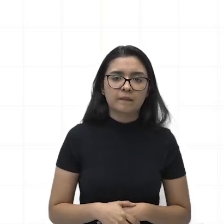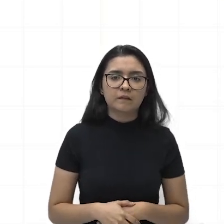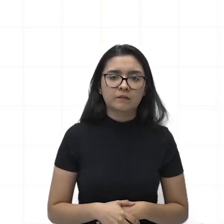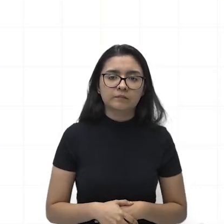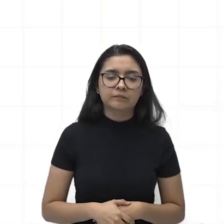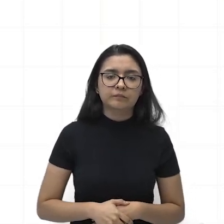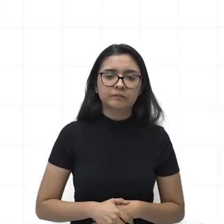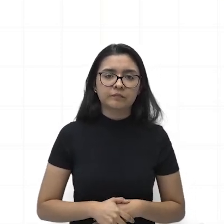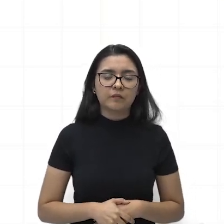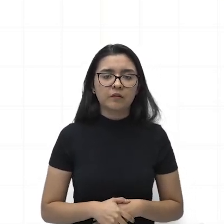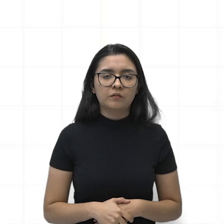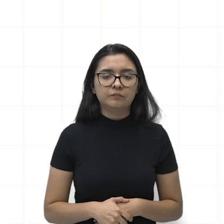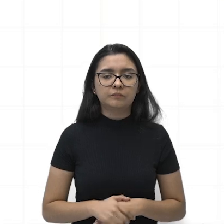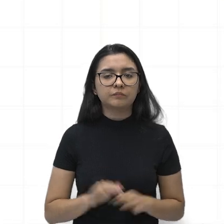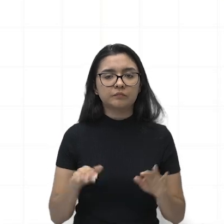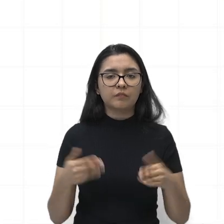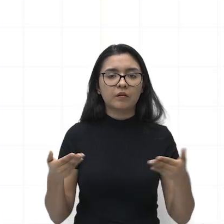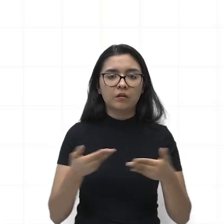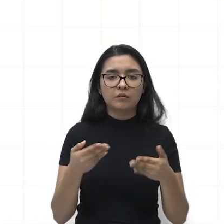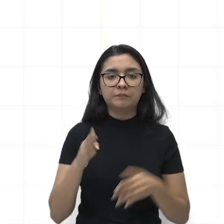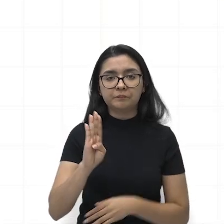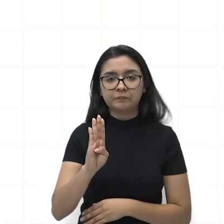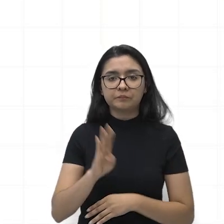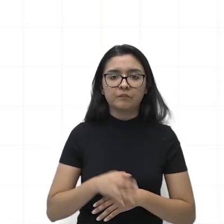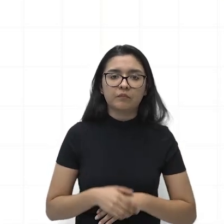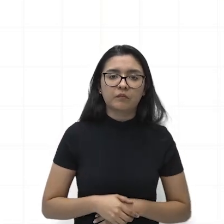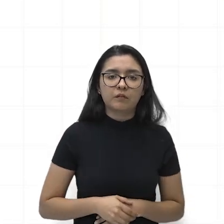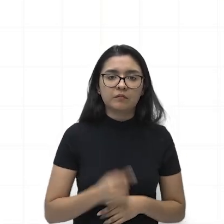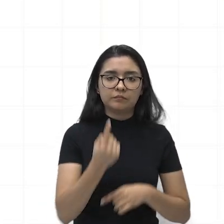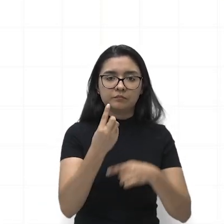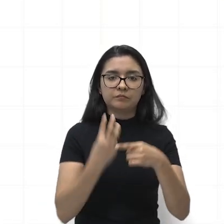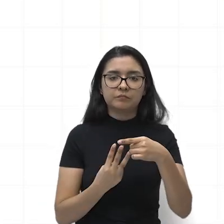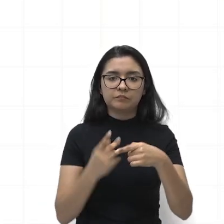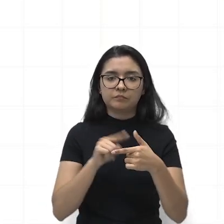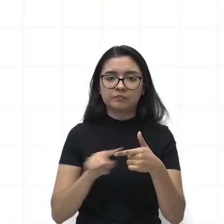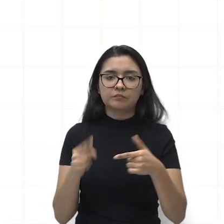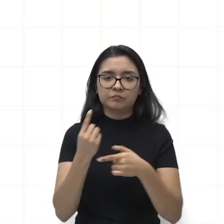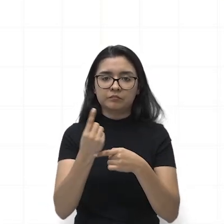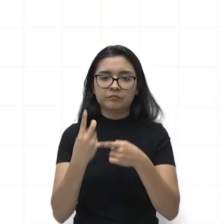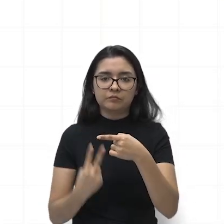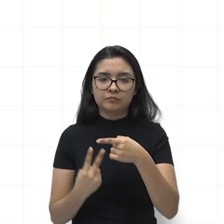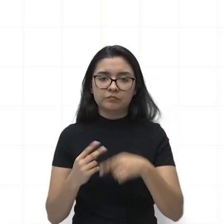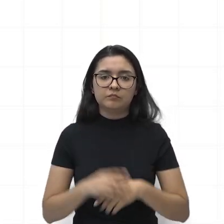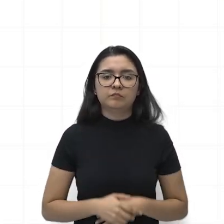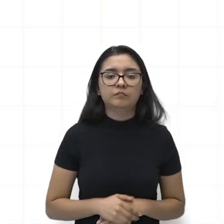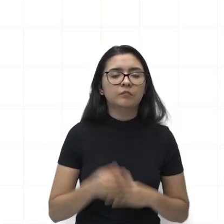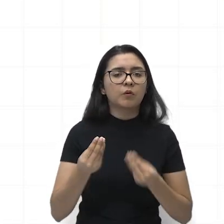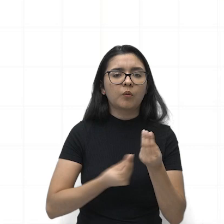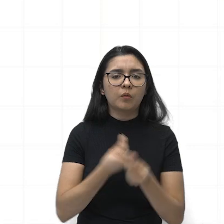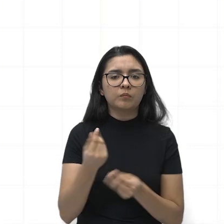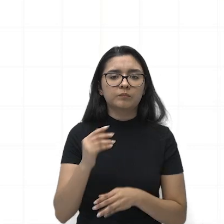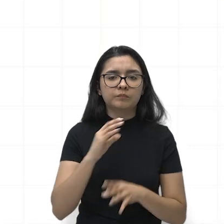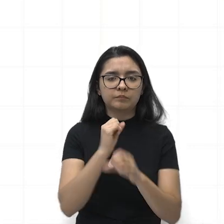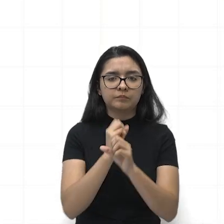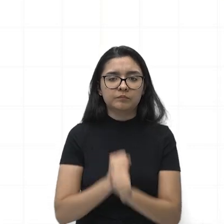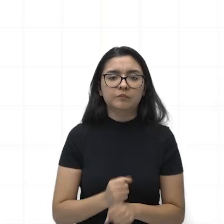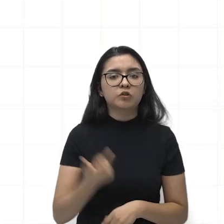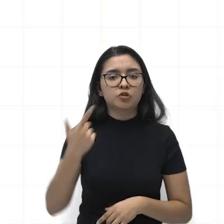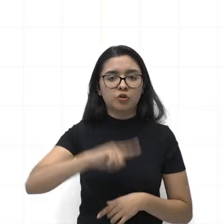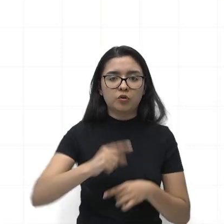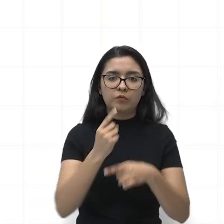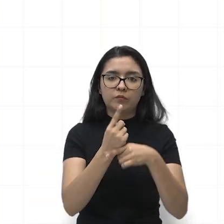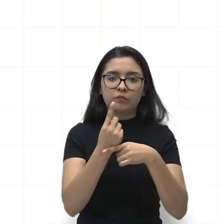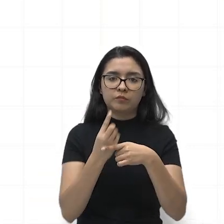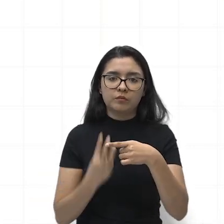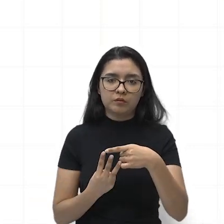pegar aqui o pincel azul. Vamos fazer agora a letra B? 1/3 dividido por meio. Como é que a gente resolve isso? Repete a